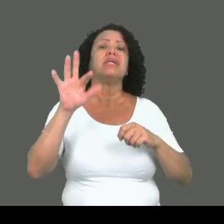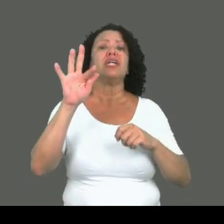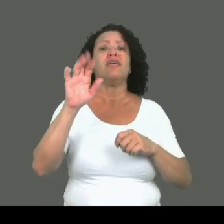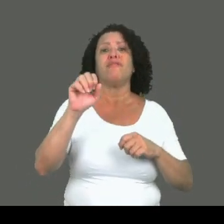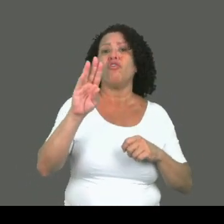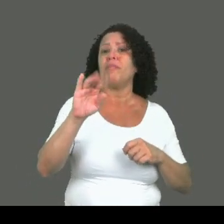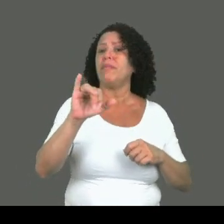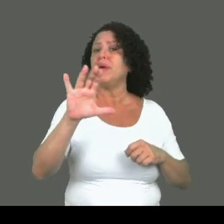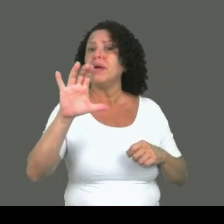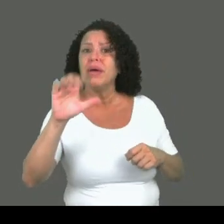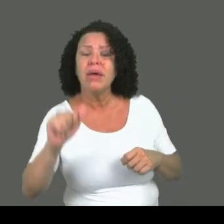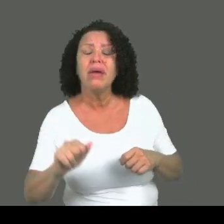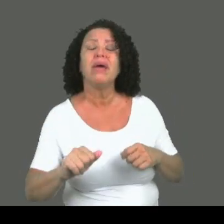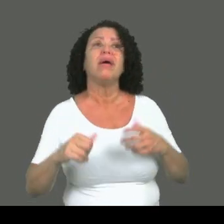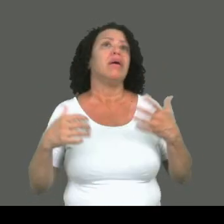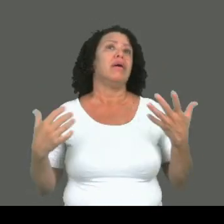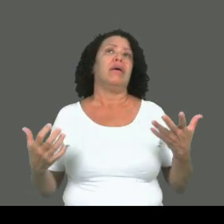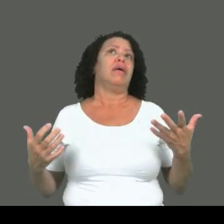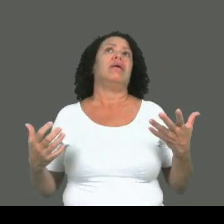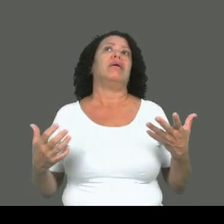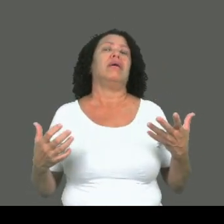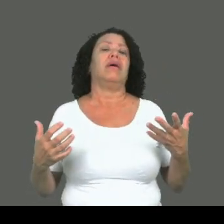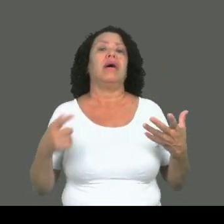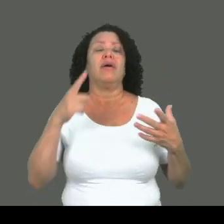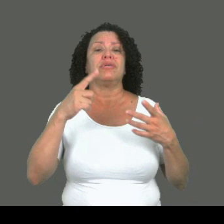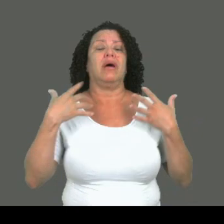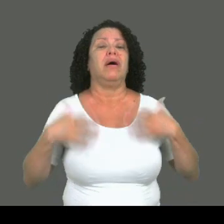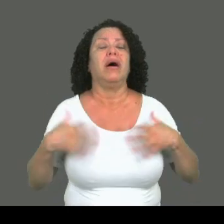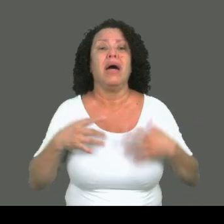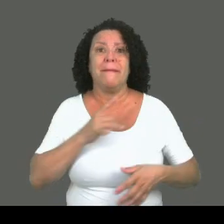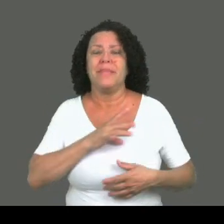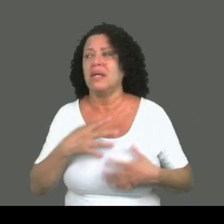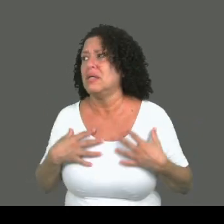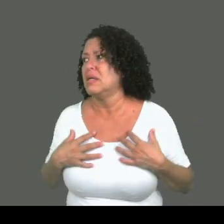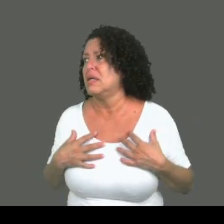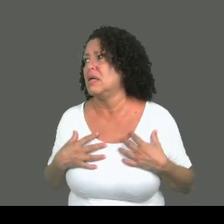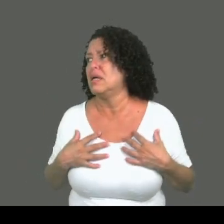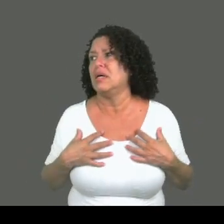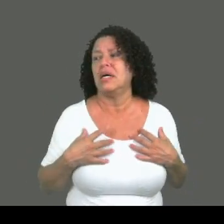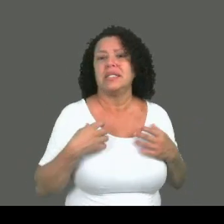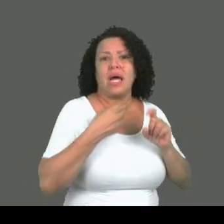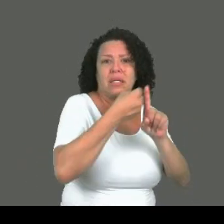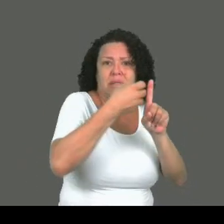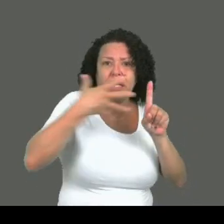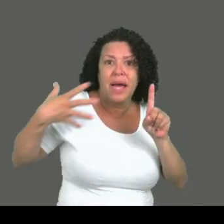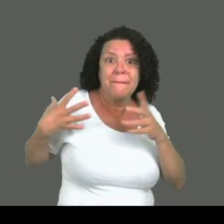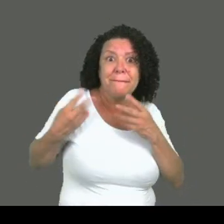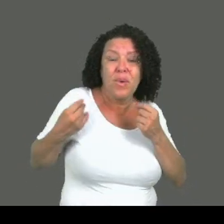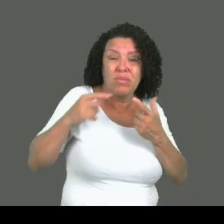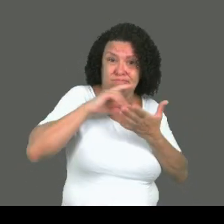fobias, entram síndromes do pânico, enfim, existem inúmeros aí